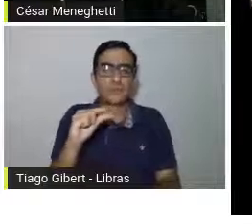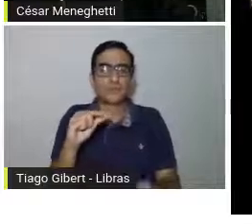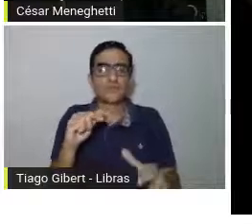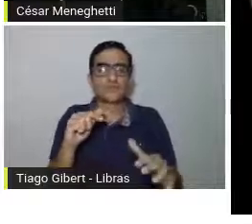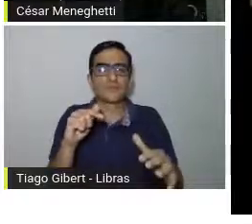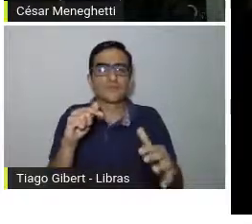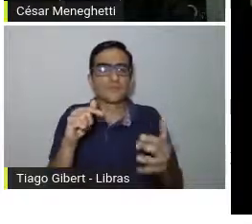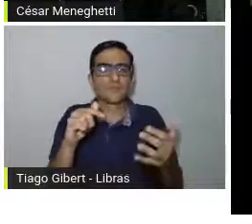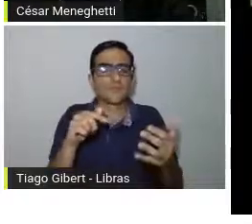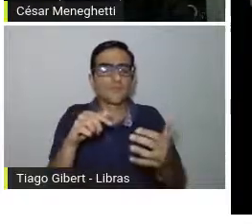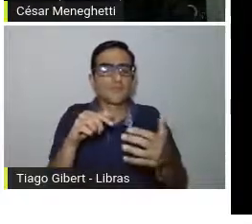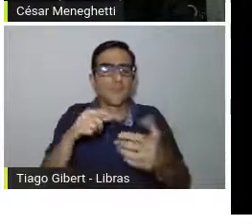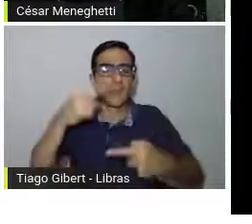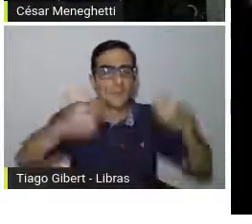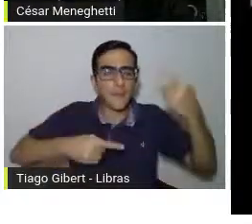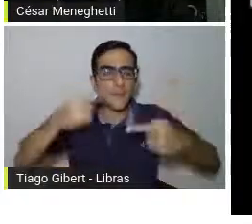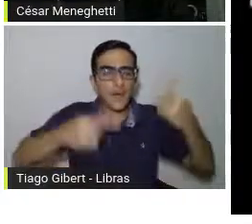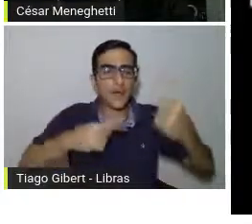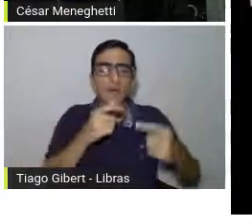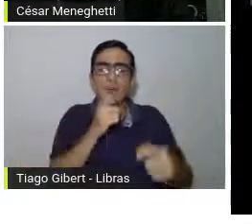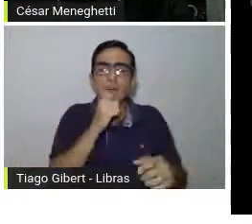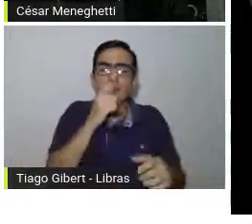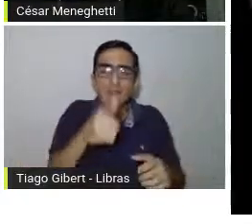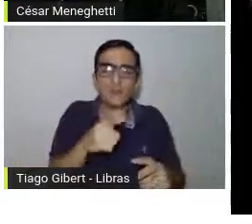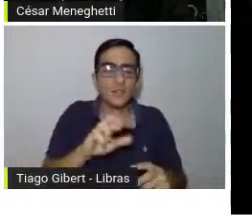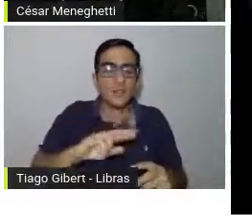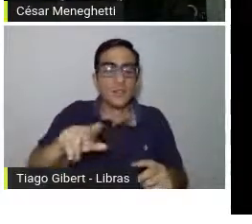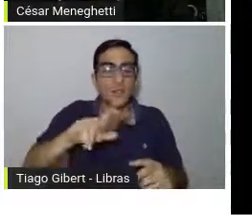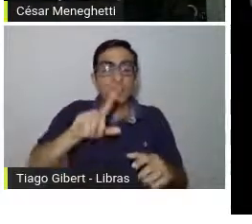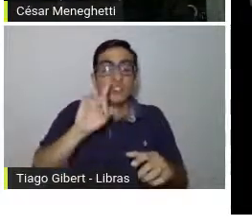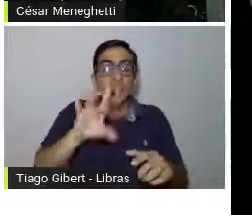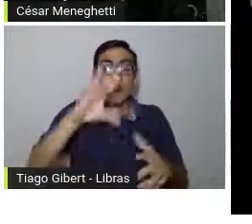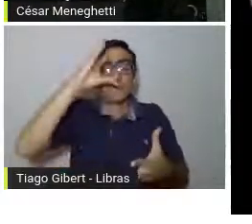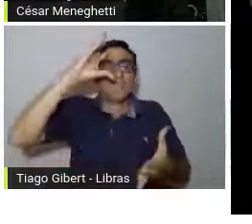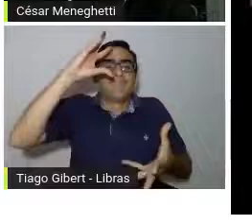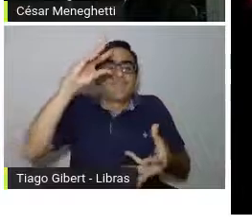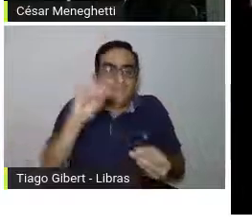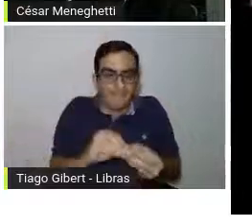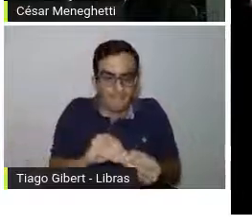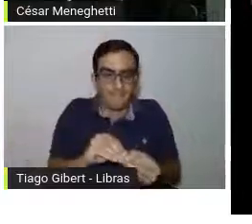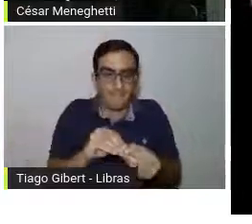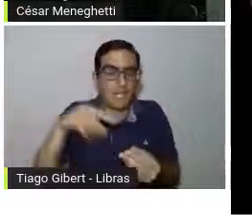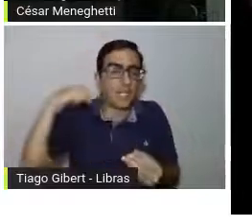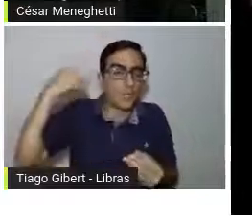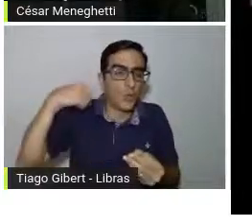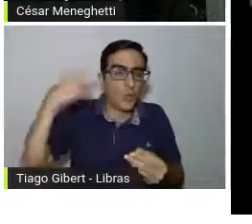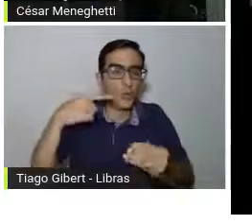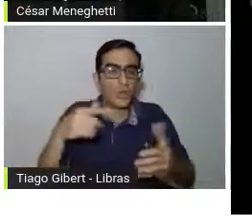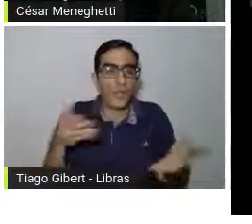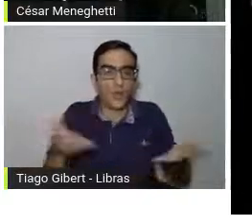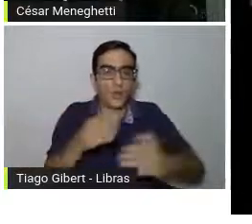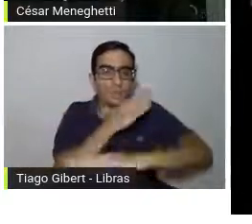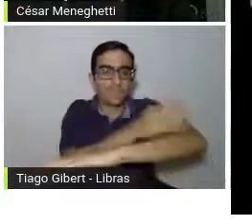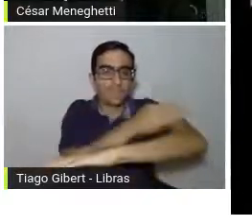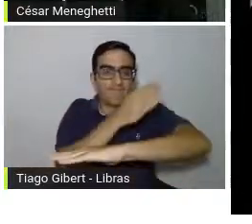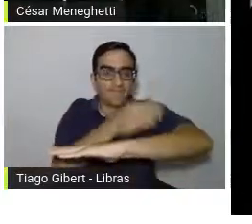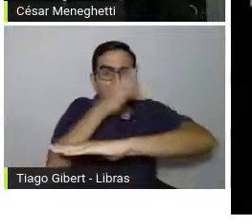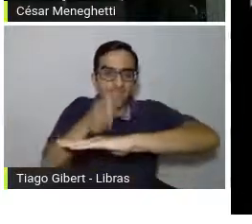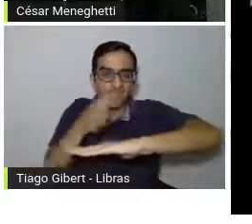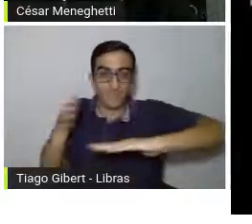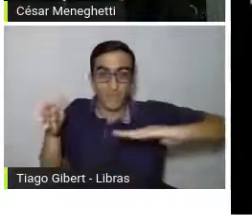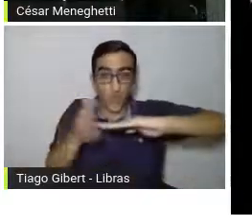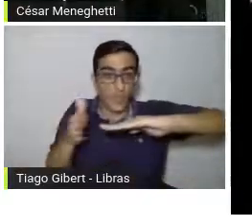uma constatação dessa nossa loucura contemporânea, aonde esse